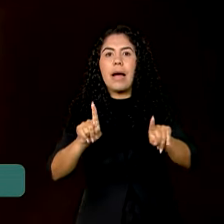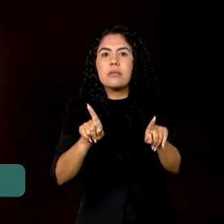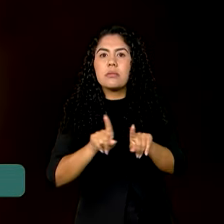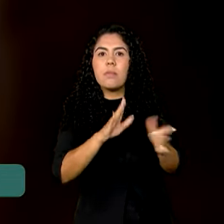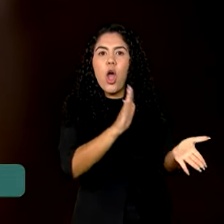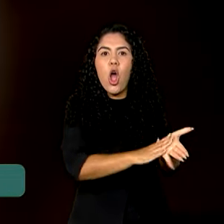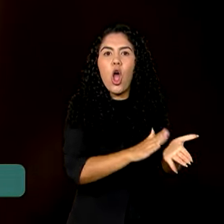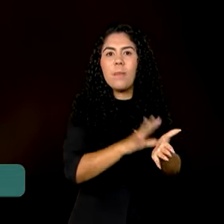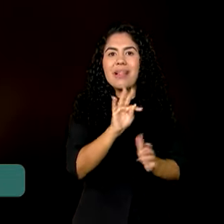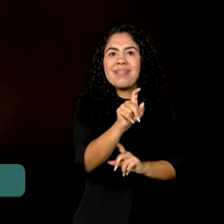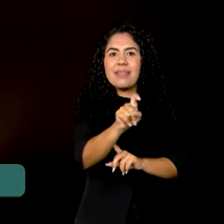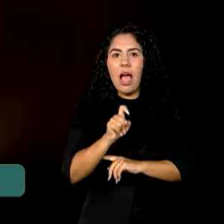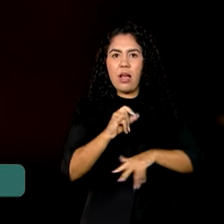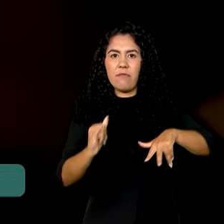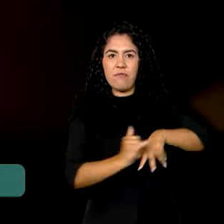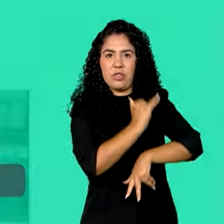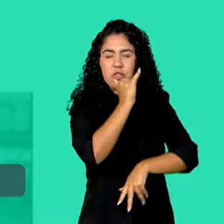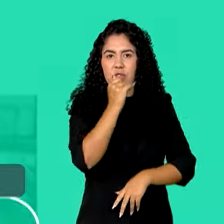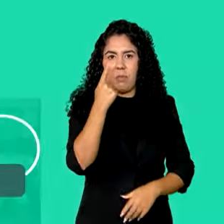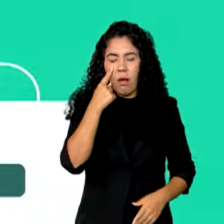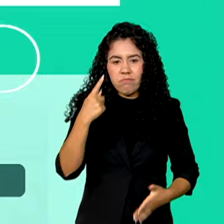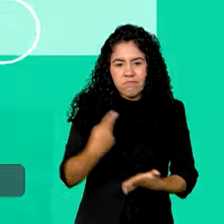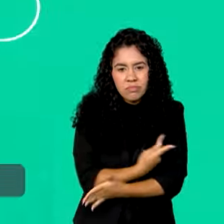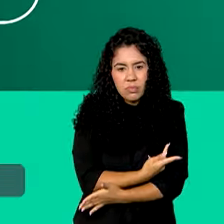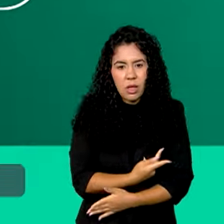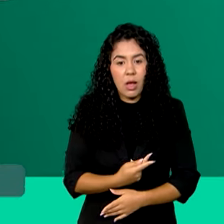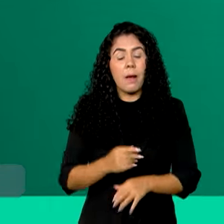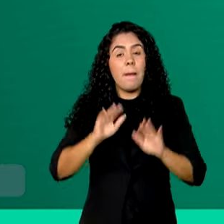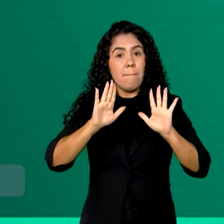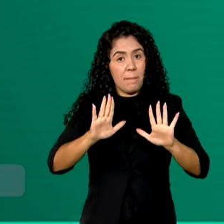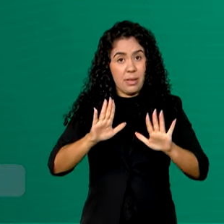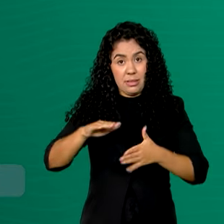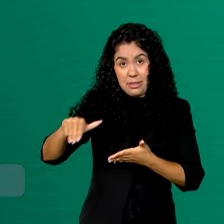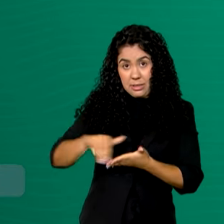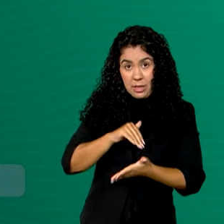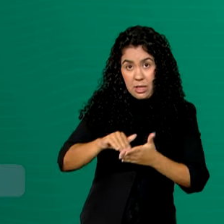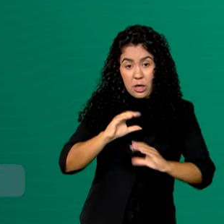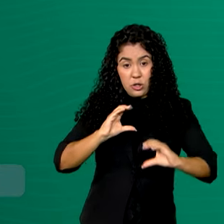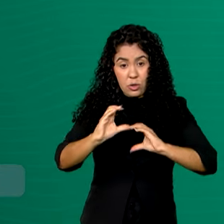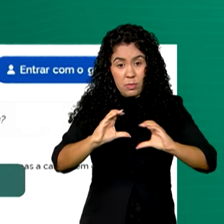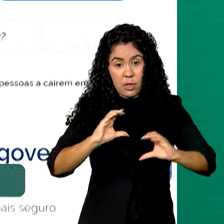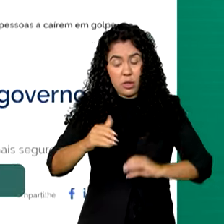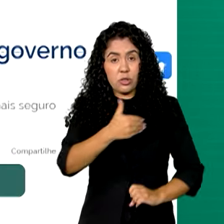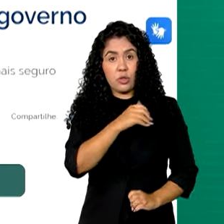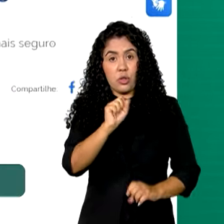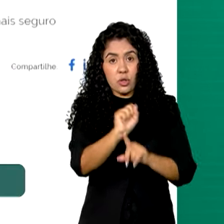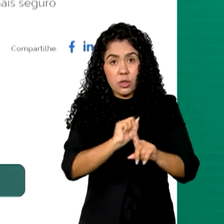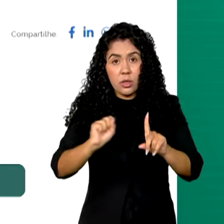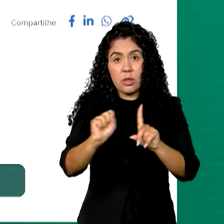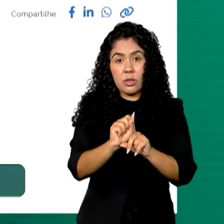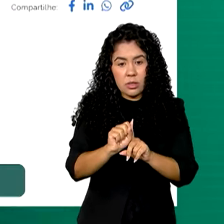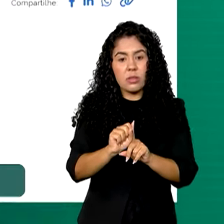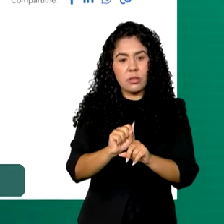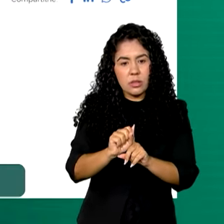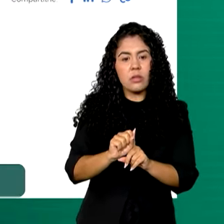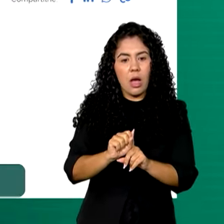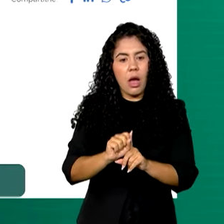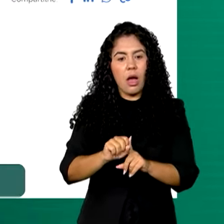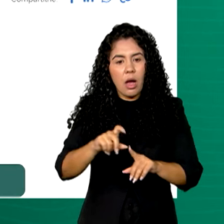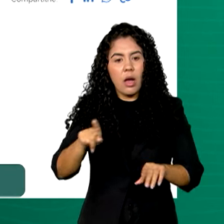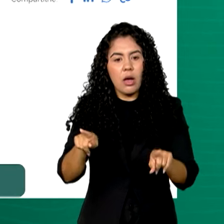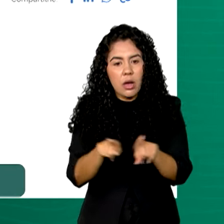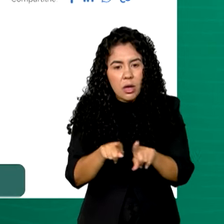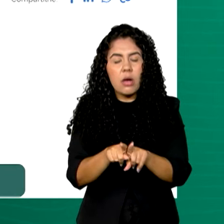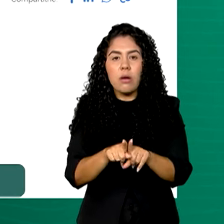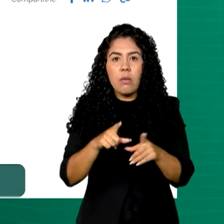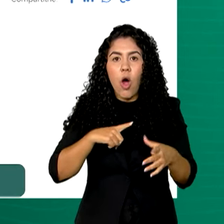taxa das vítimas em nota a secretaria de comunicação social da presidência da república alertou para o golpe